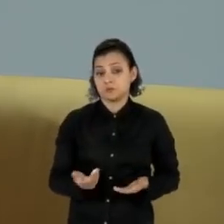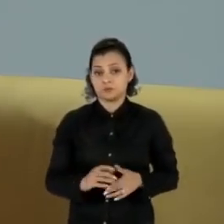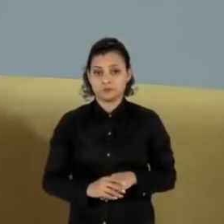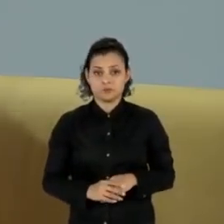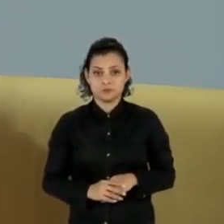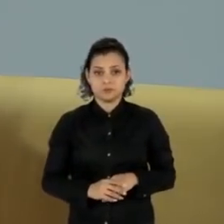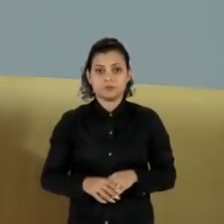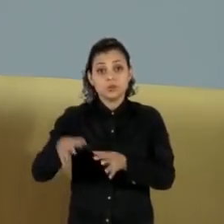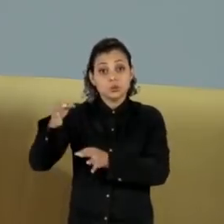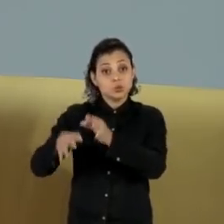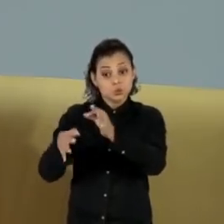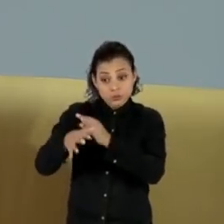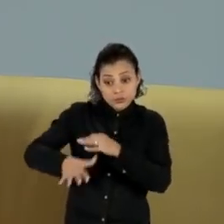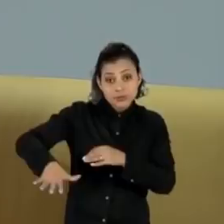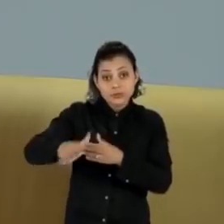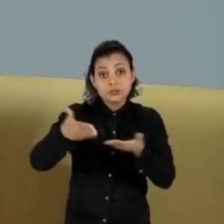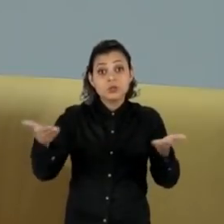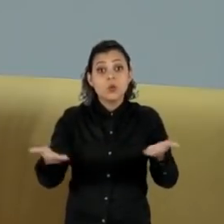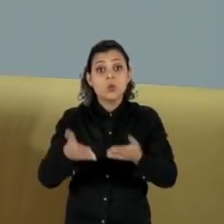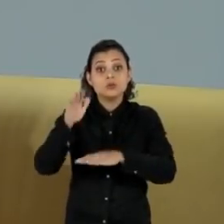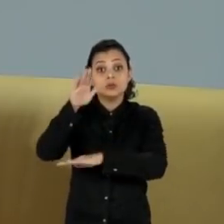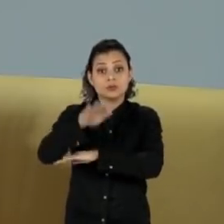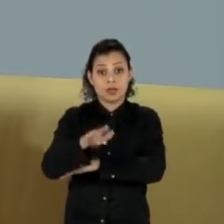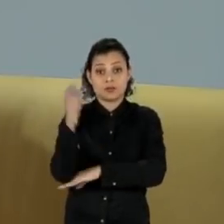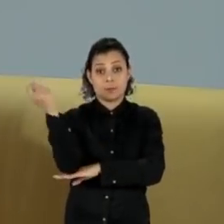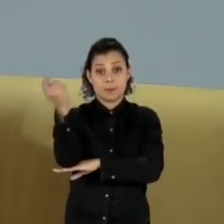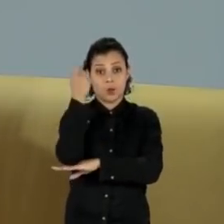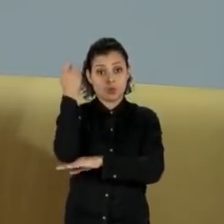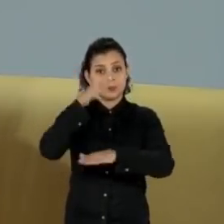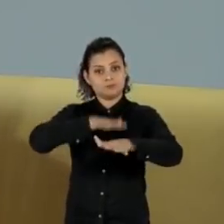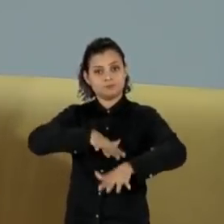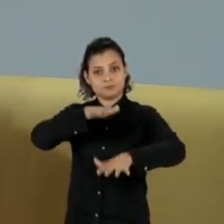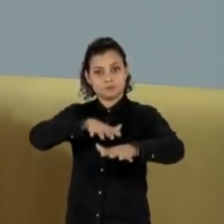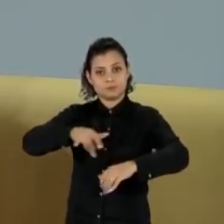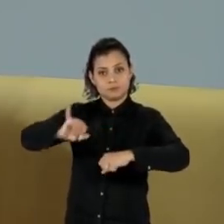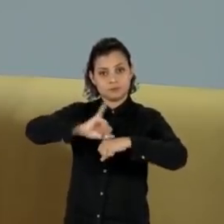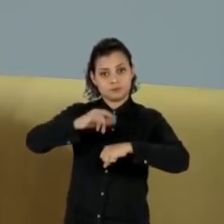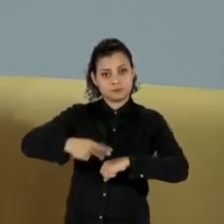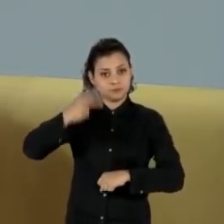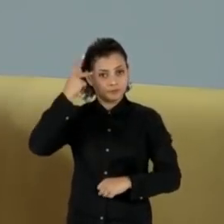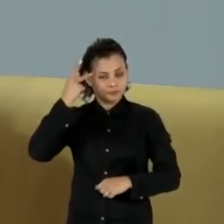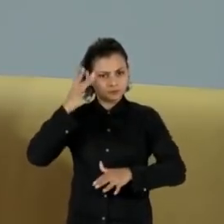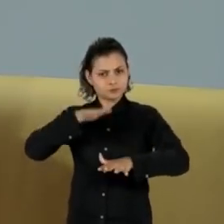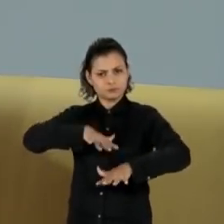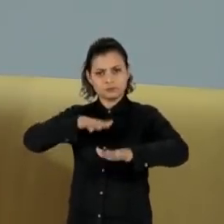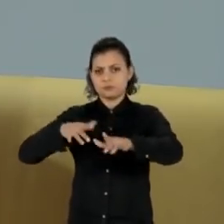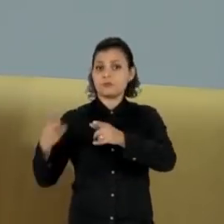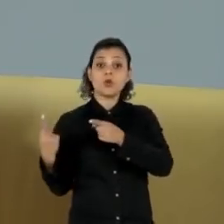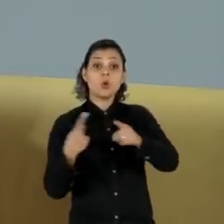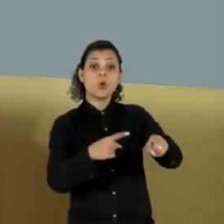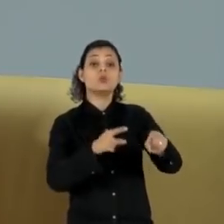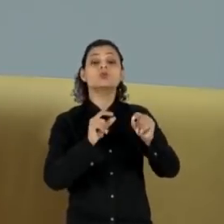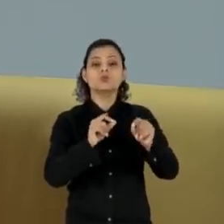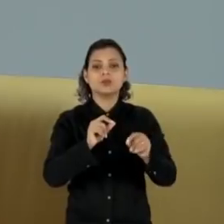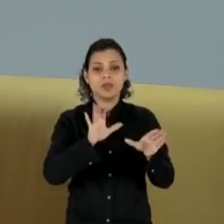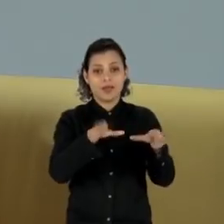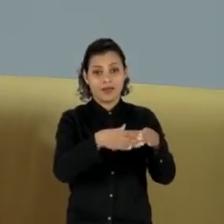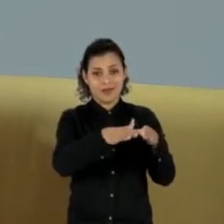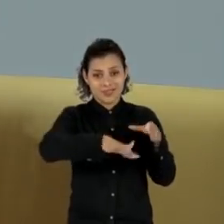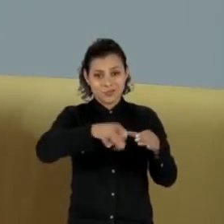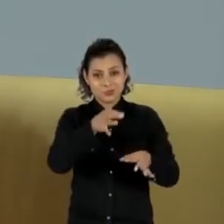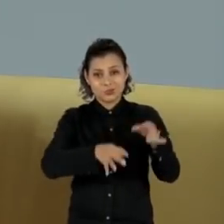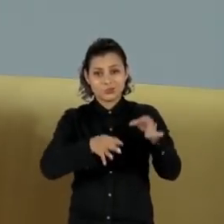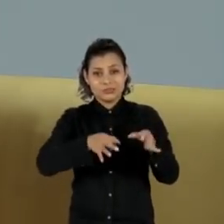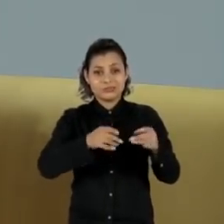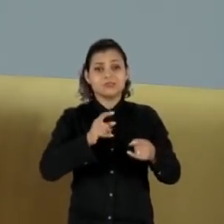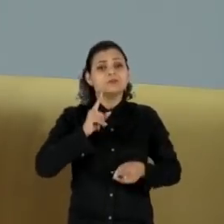os magistrados realizam hoje à tarde na avenida paulista no centro de são paulo um ato contra os ataques e a categoria vem